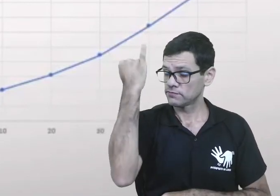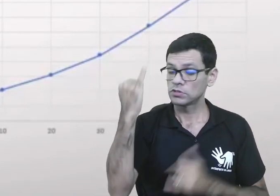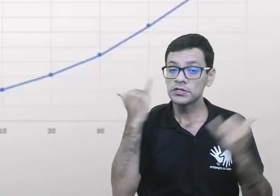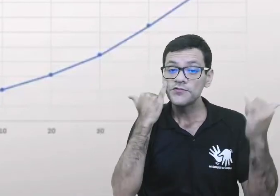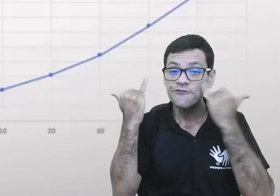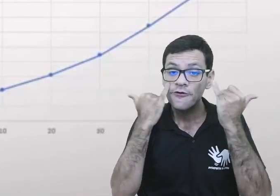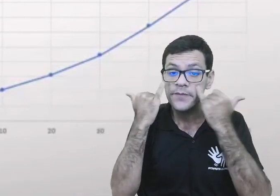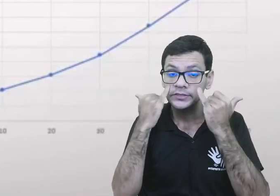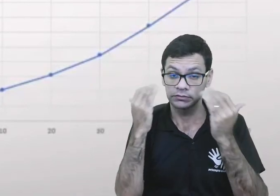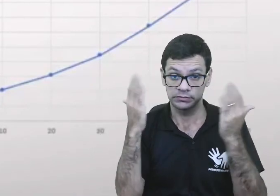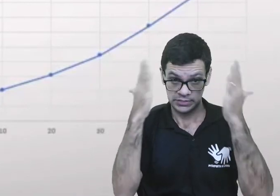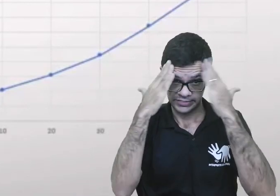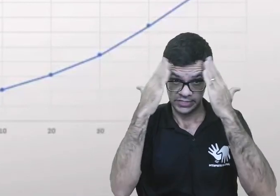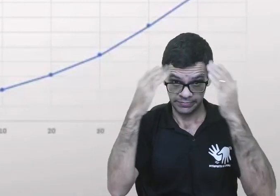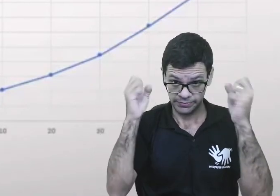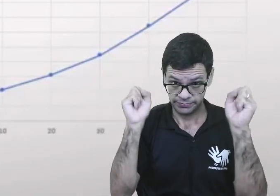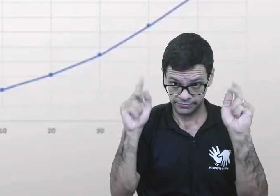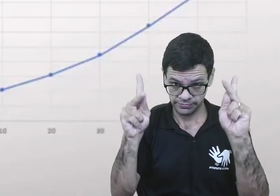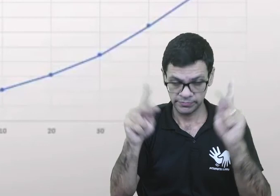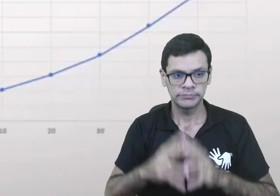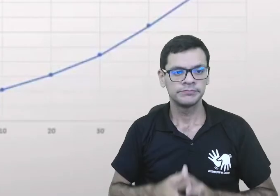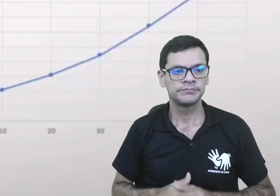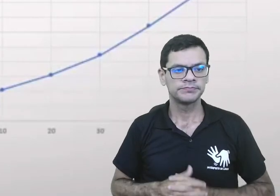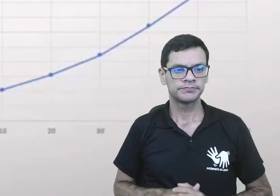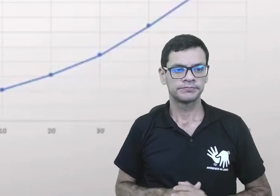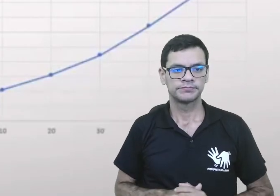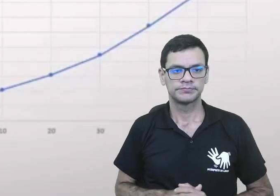lidar com eles. Então,